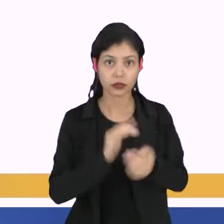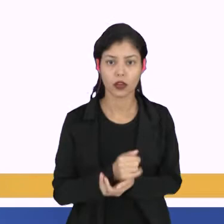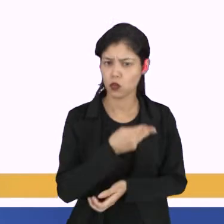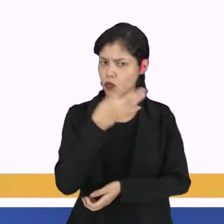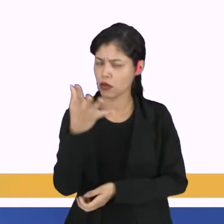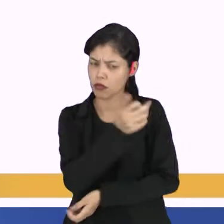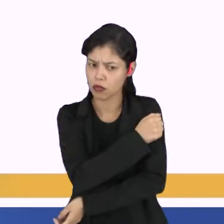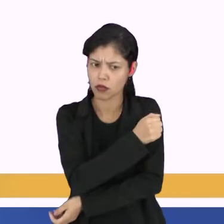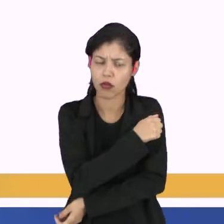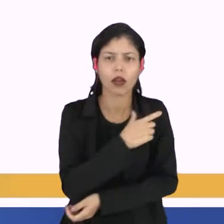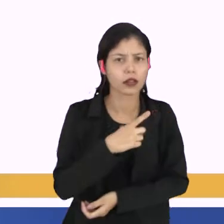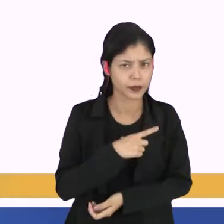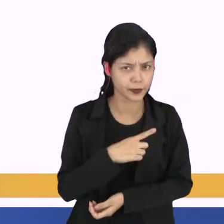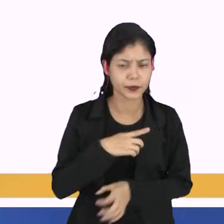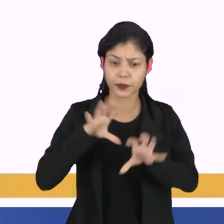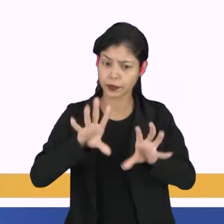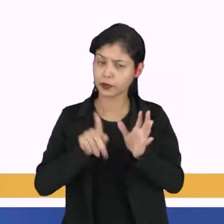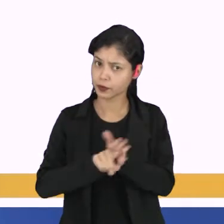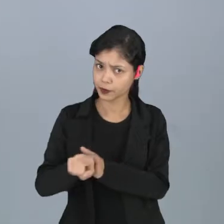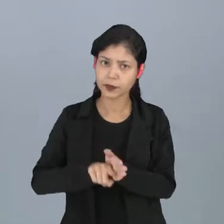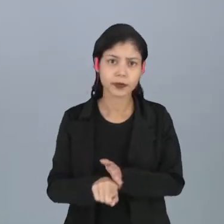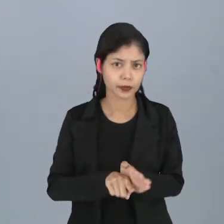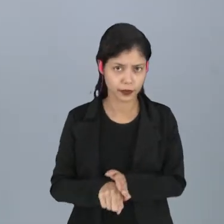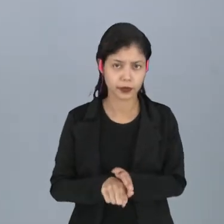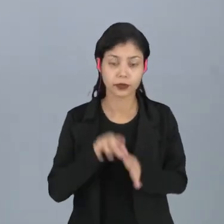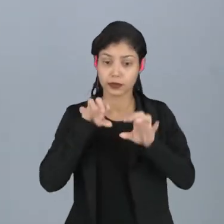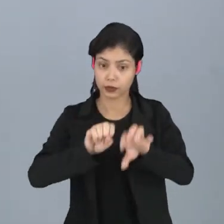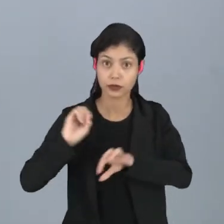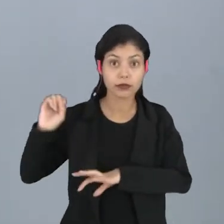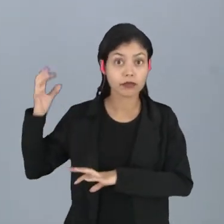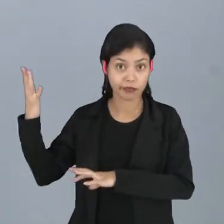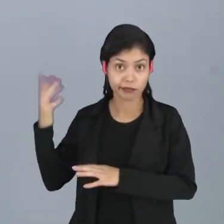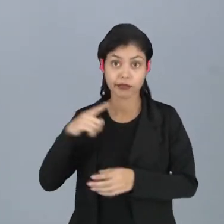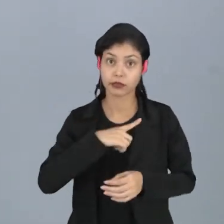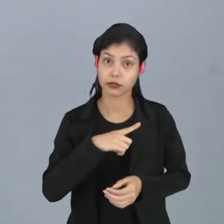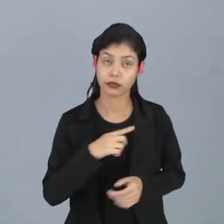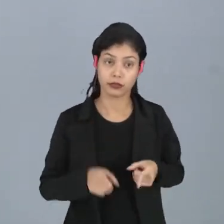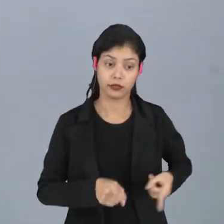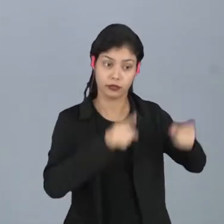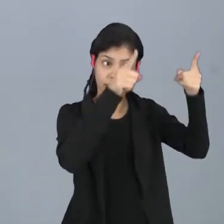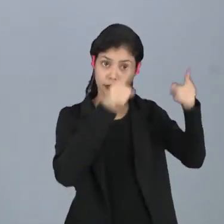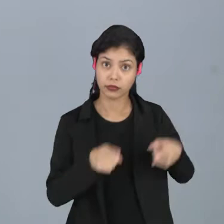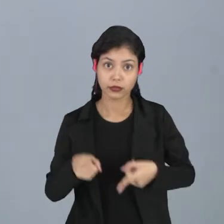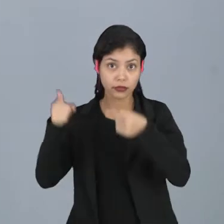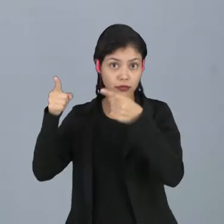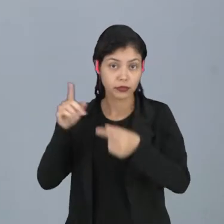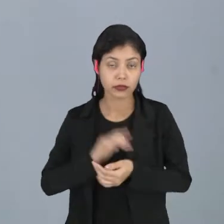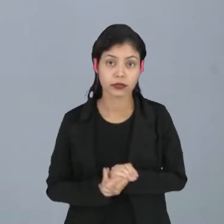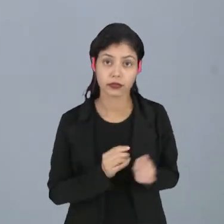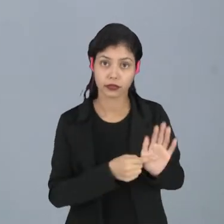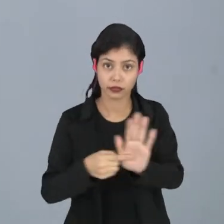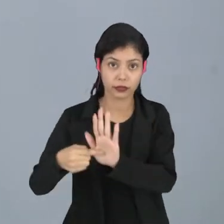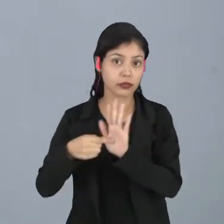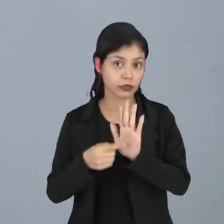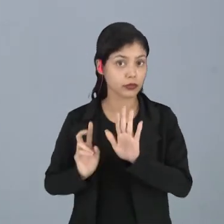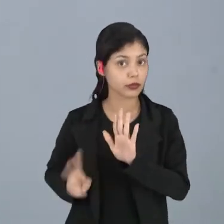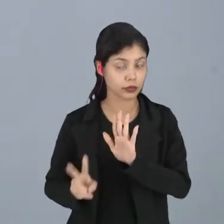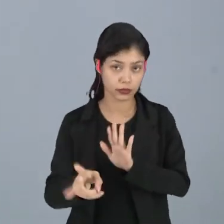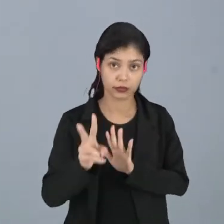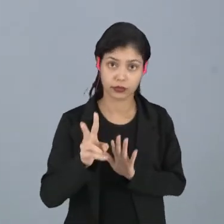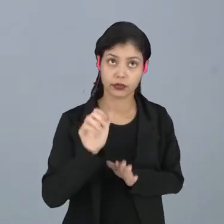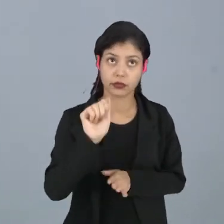que participaram dessa pesquisa. Então, nesse caso, essa coluna ela está representando a